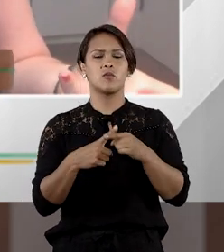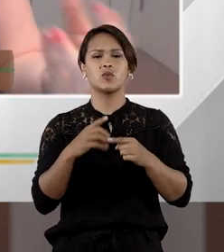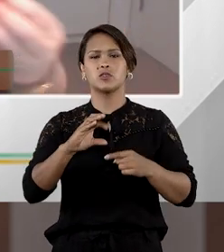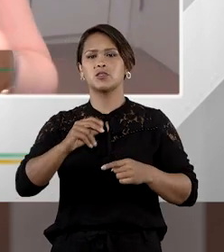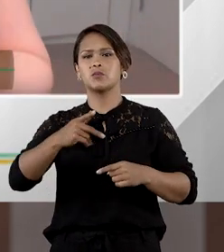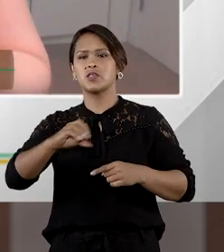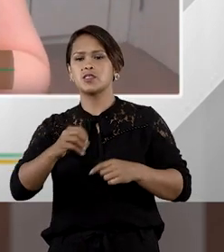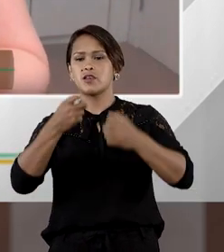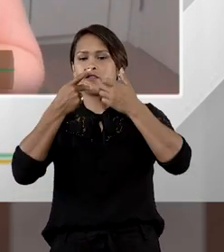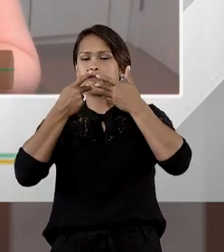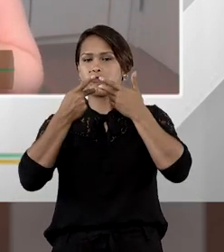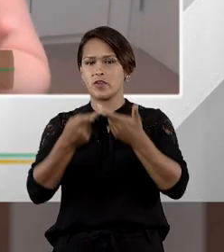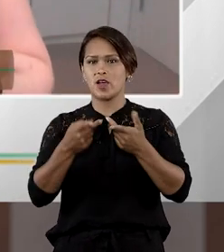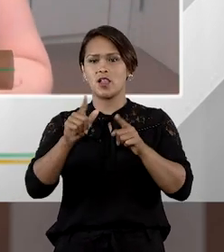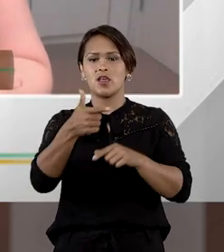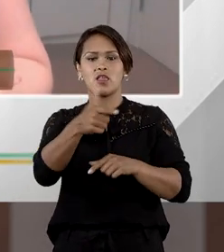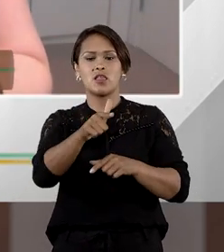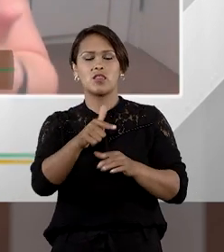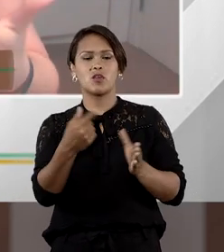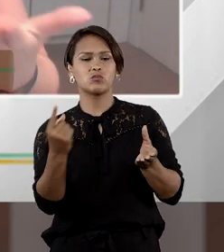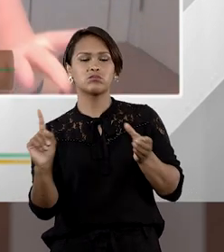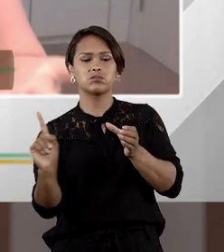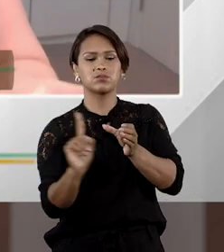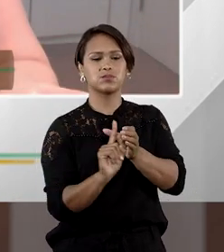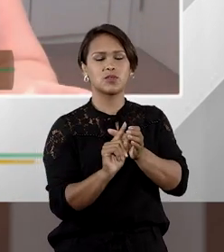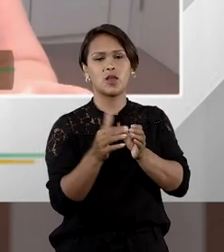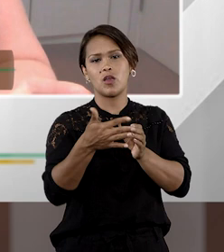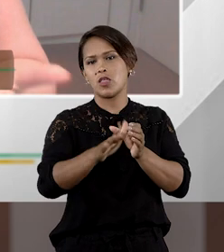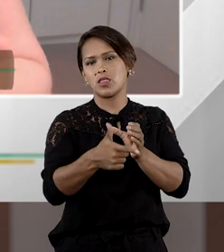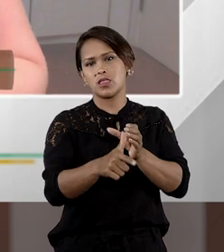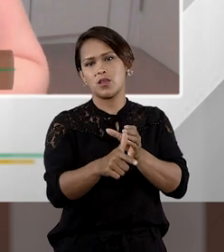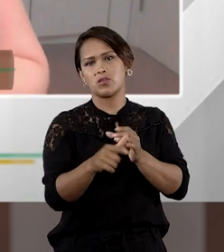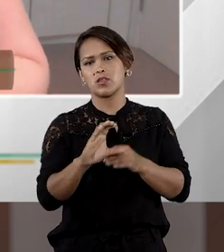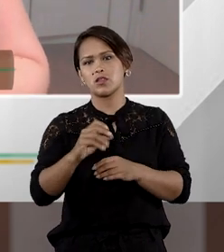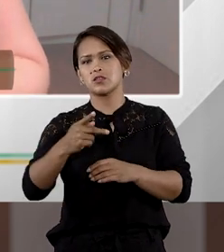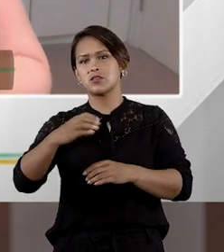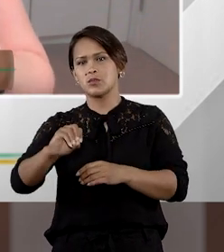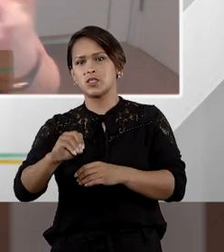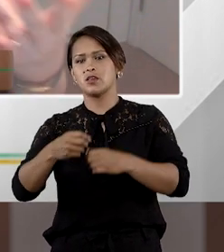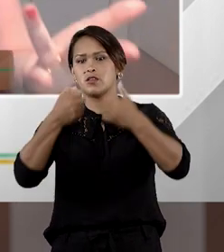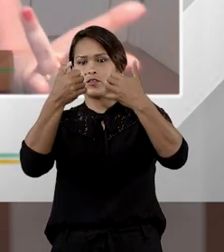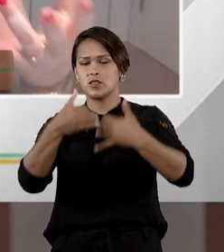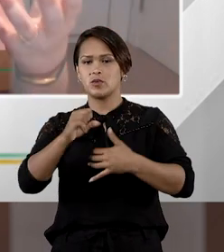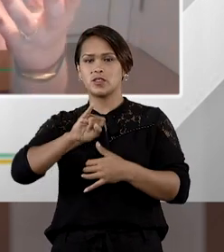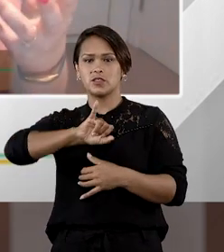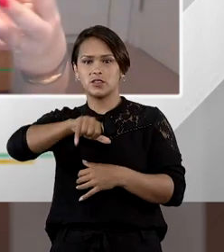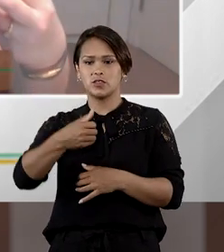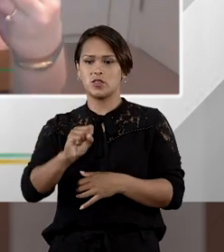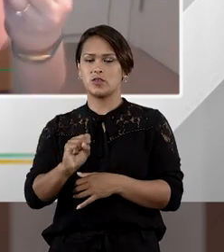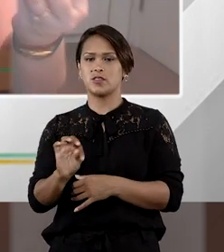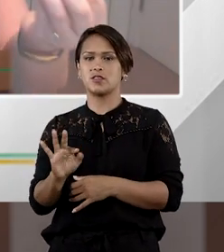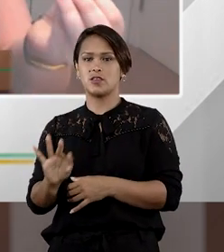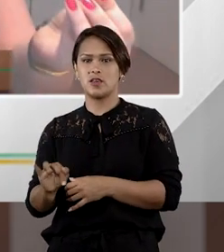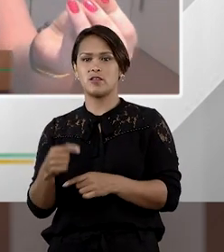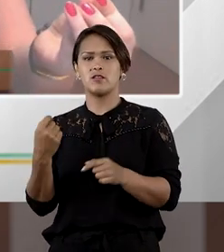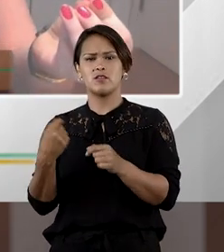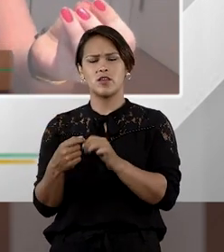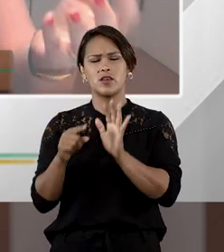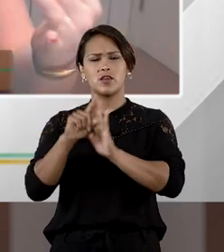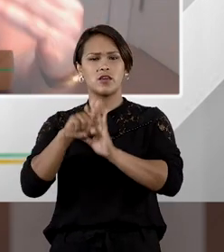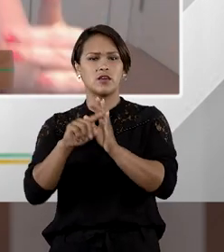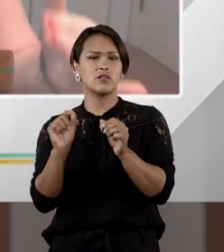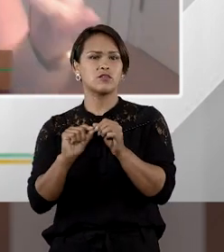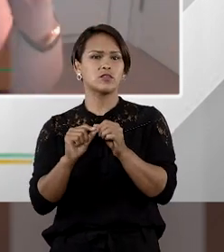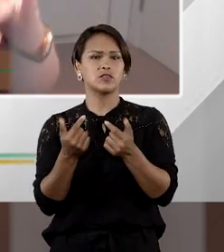fala em regime fechado, mas não tem vaga para cumprir totalmente o CPC. Inclusive foi dito isso, o STJ, o STF vão ter que analisar o que